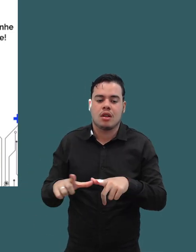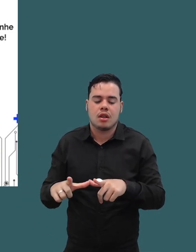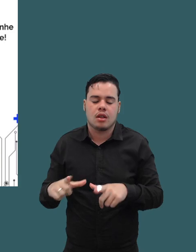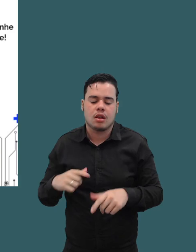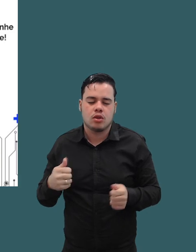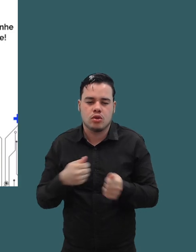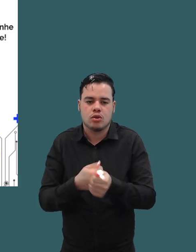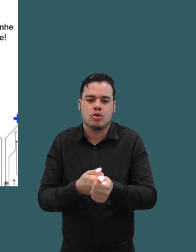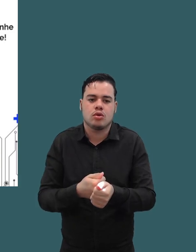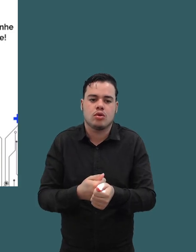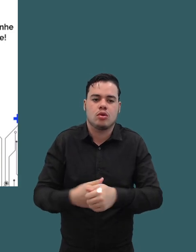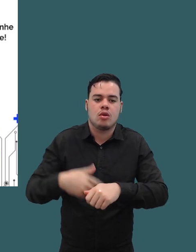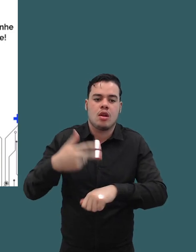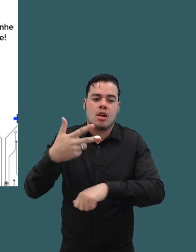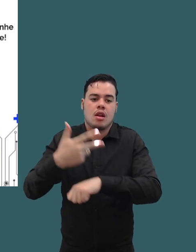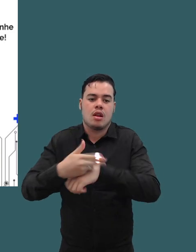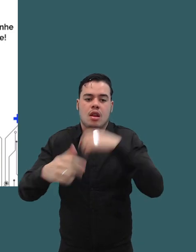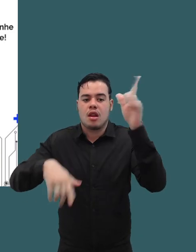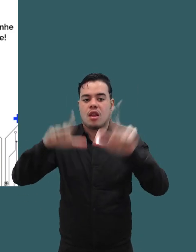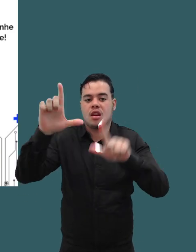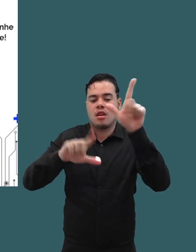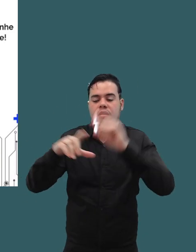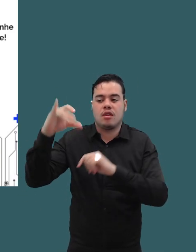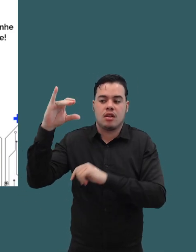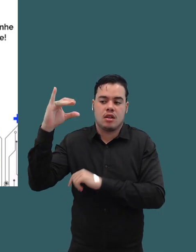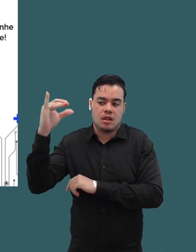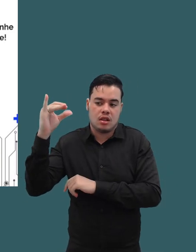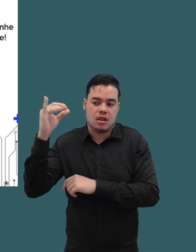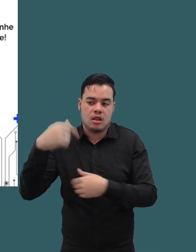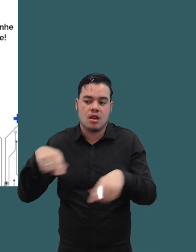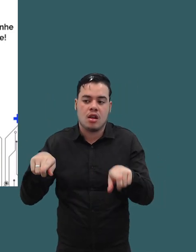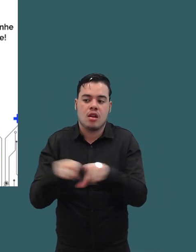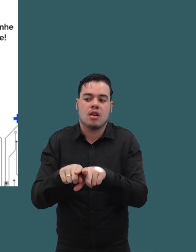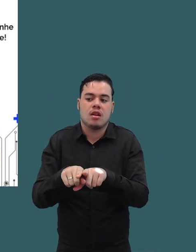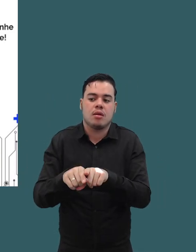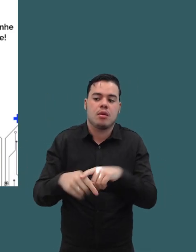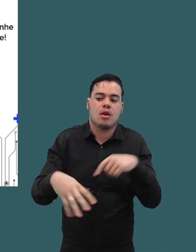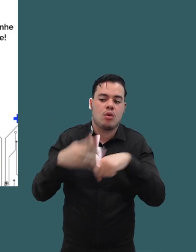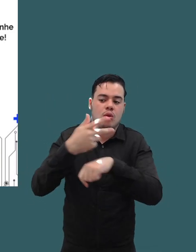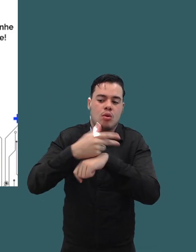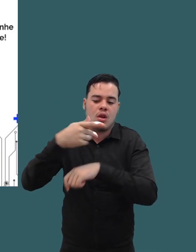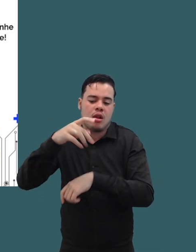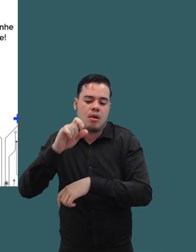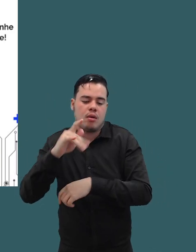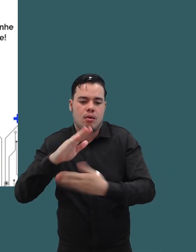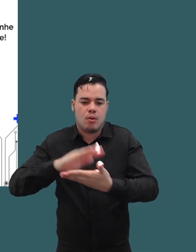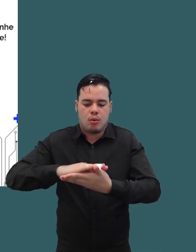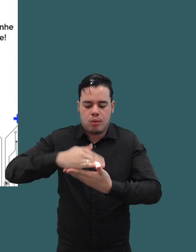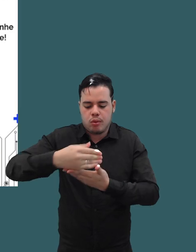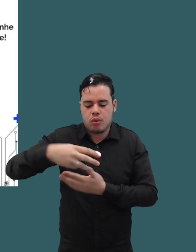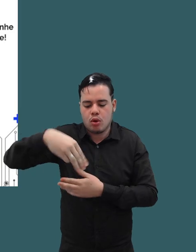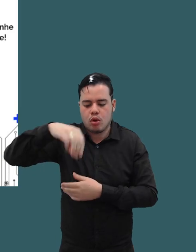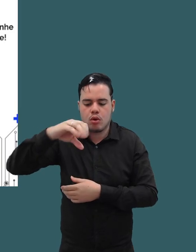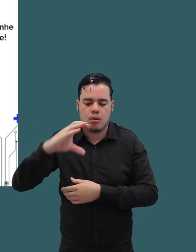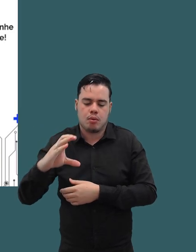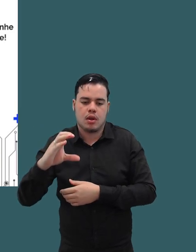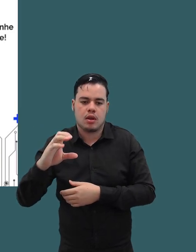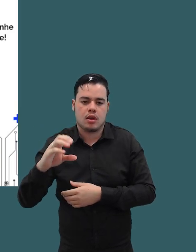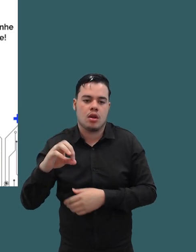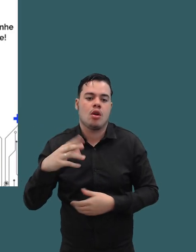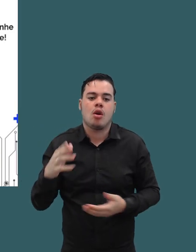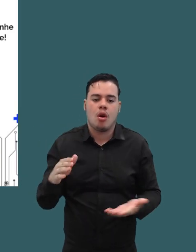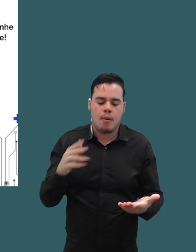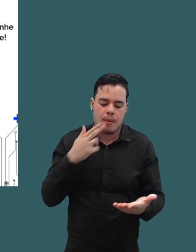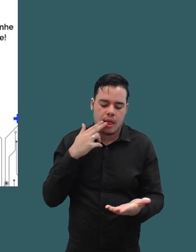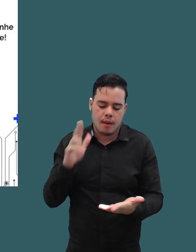canal que a gente tem no IBICT, com as plataformas também de materiais pedagógicos do MEC, a revista